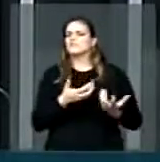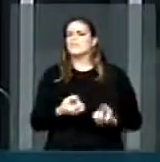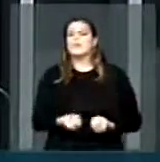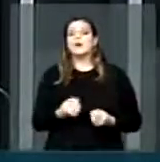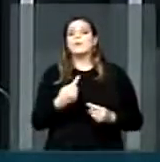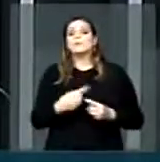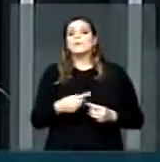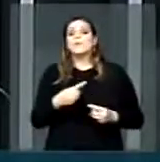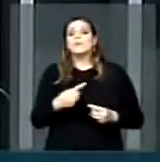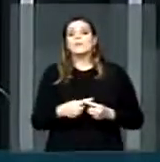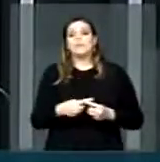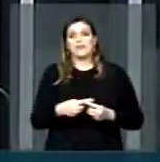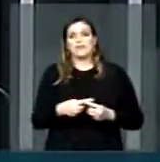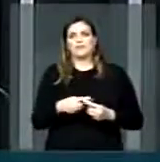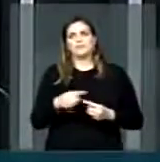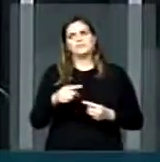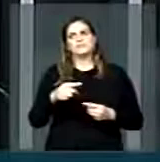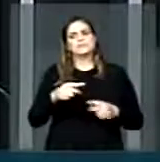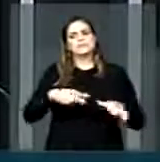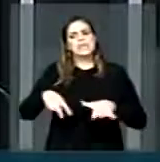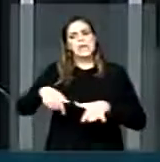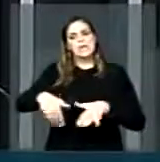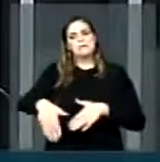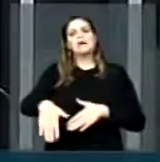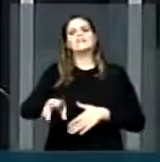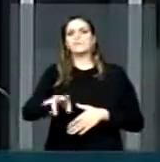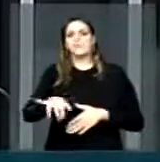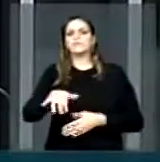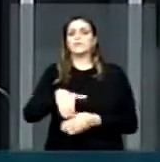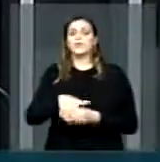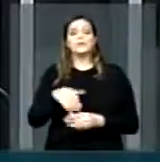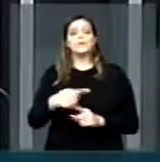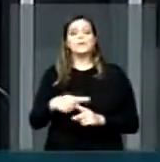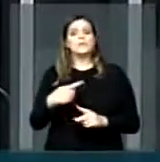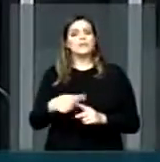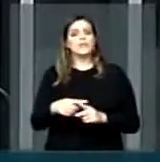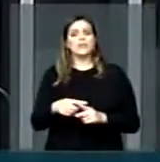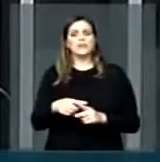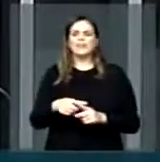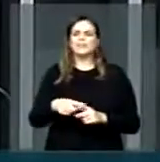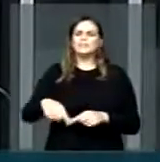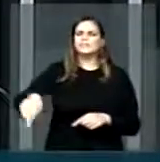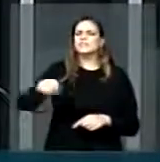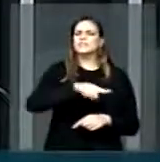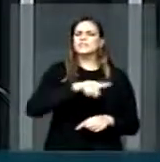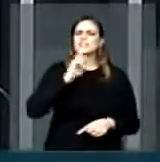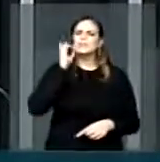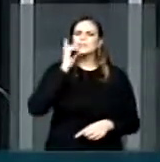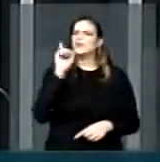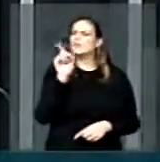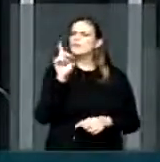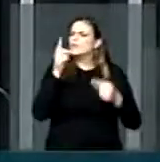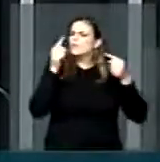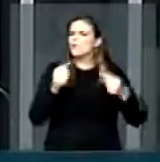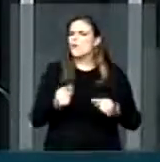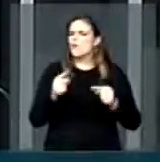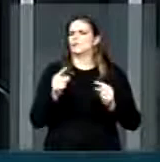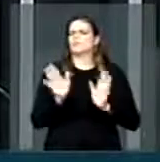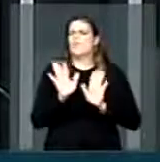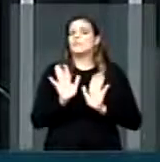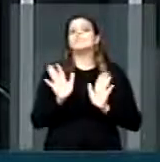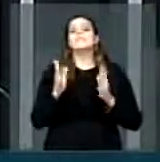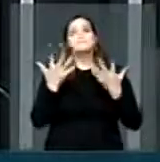semana ele chega por aqui. Quero pedir às deputadas e aos deputados que não apresentem nenhuma emenda.